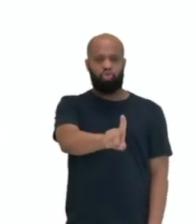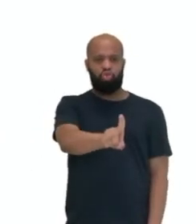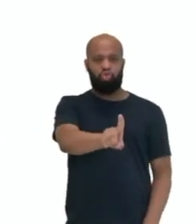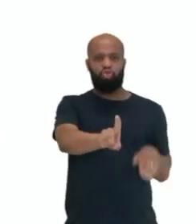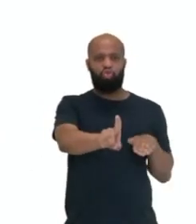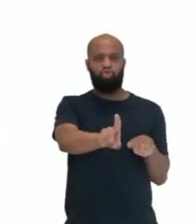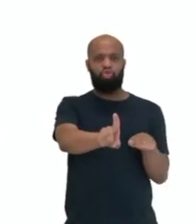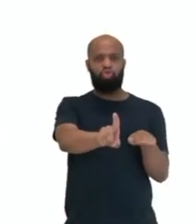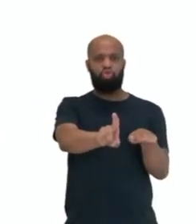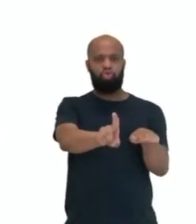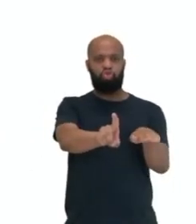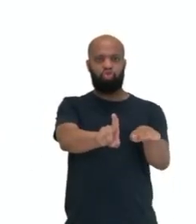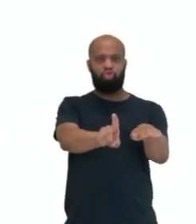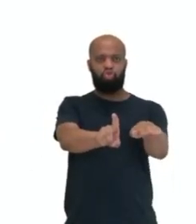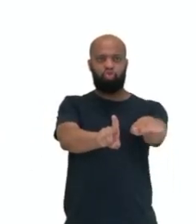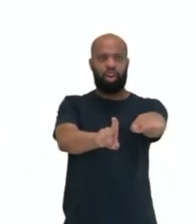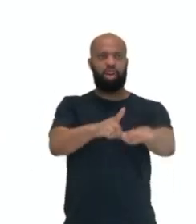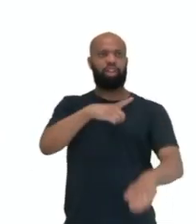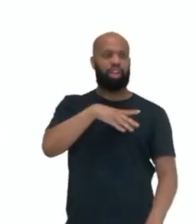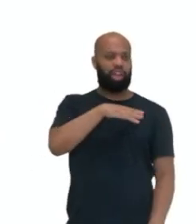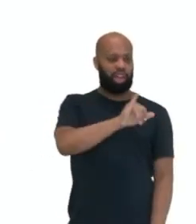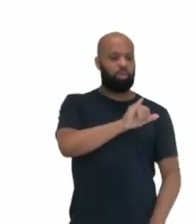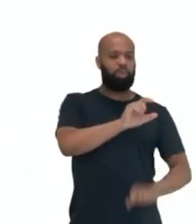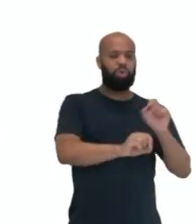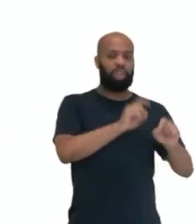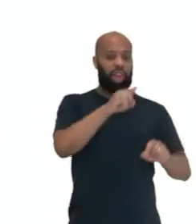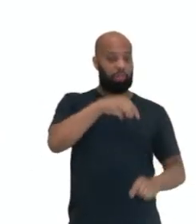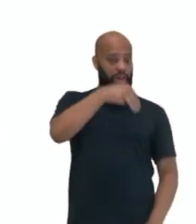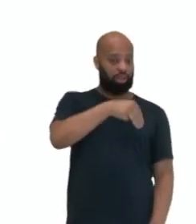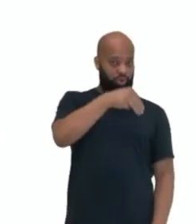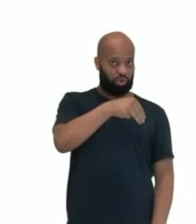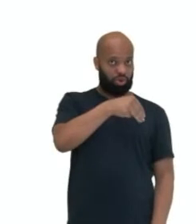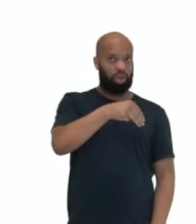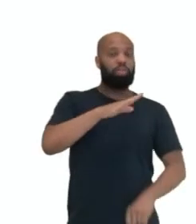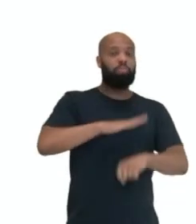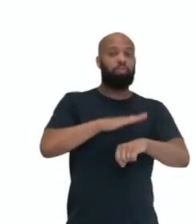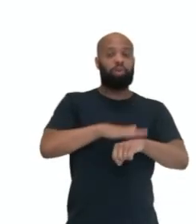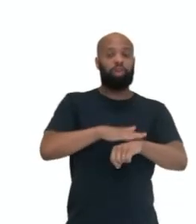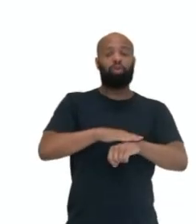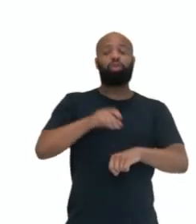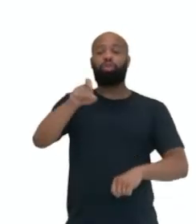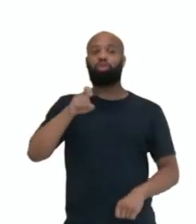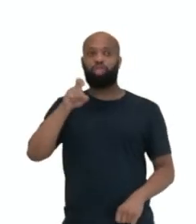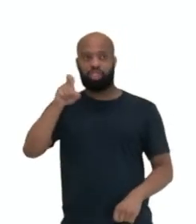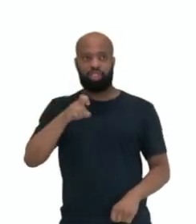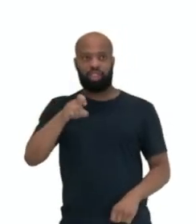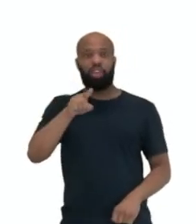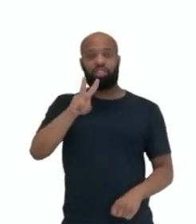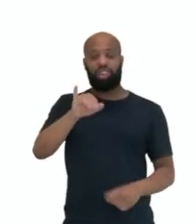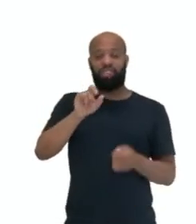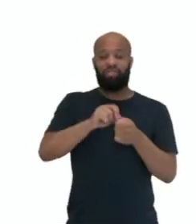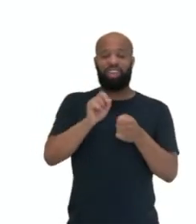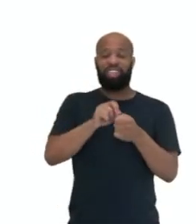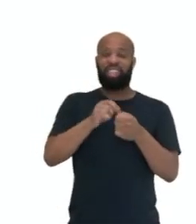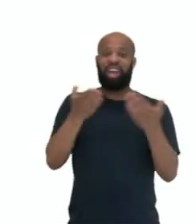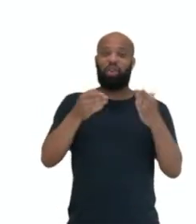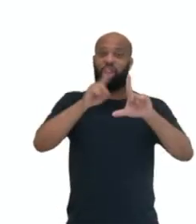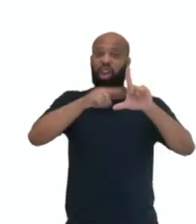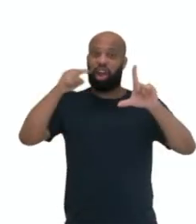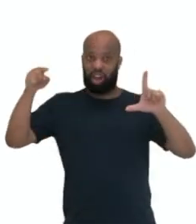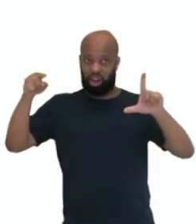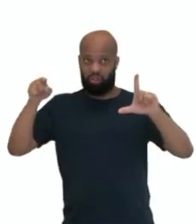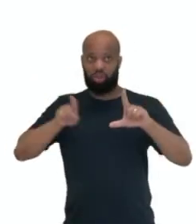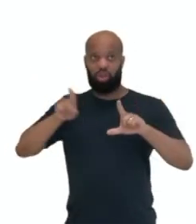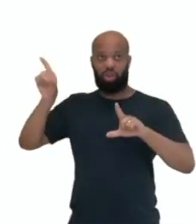aqui, ó. Y representa a posição em metros e no instante x. Represente graficamente a posição